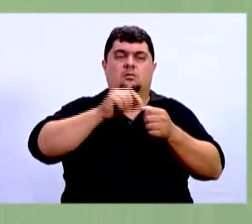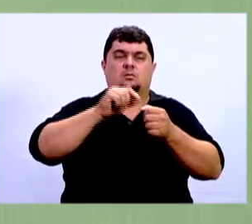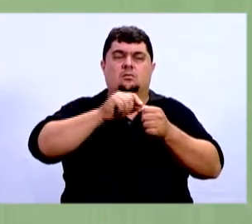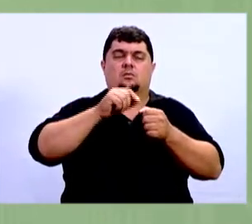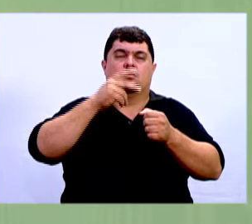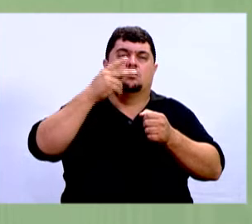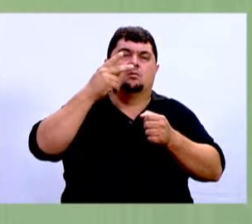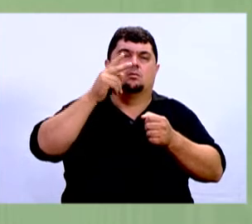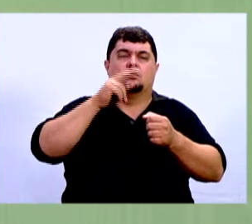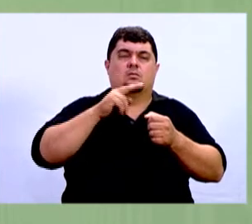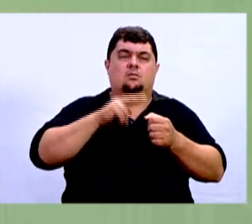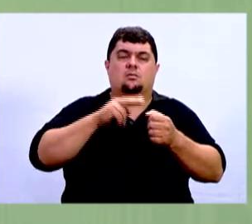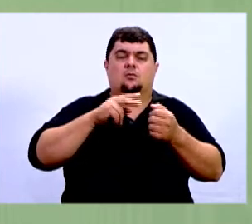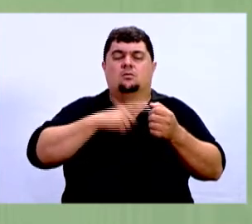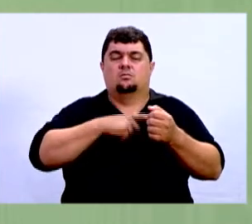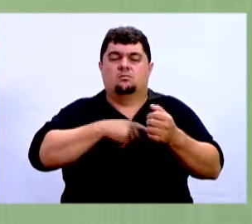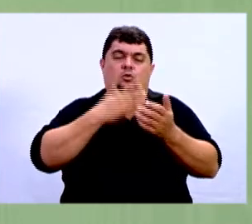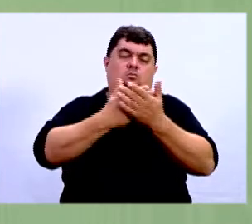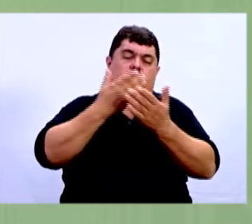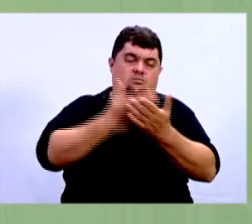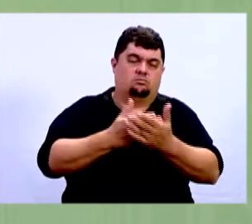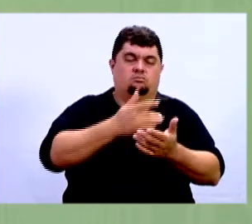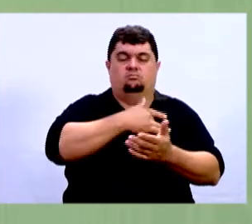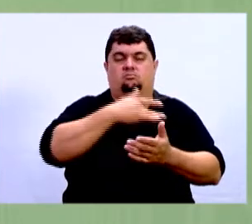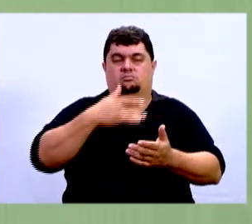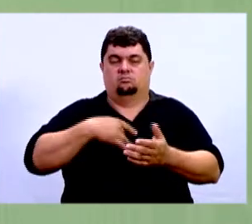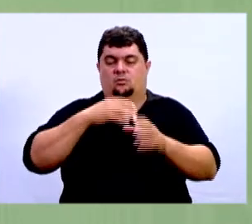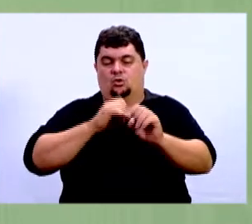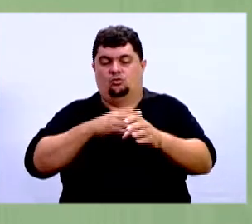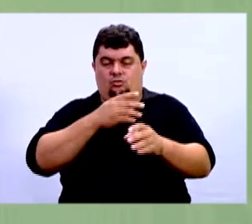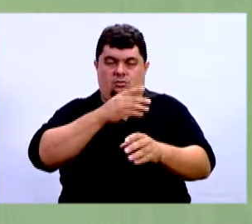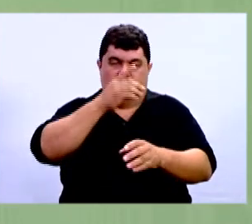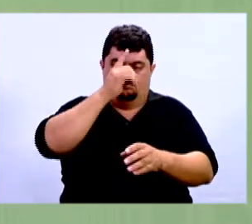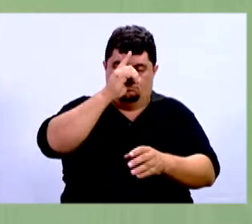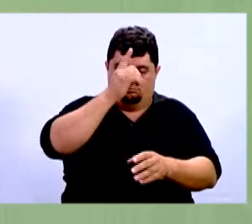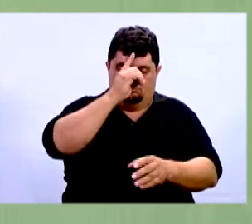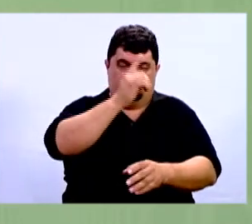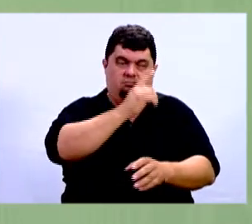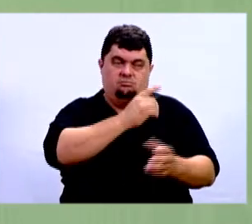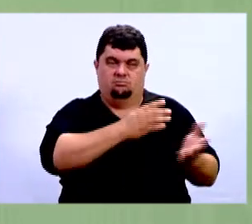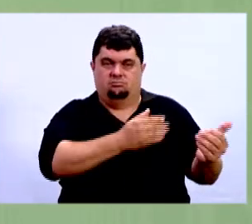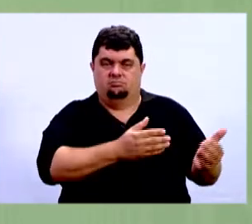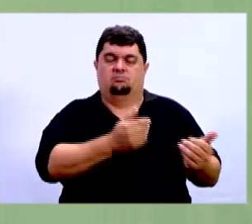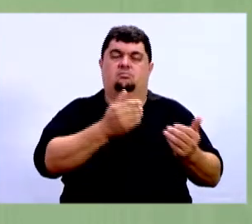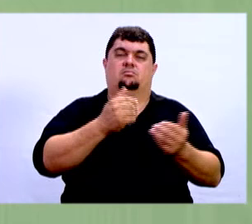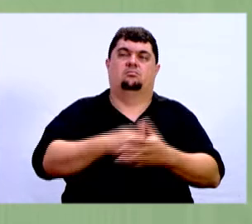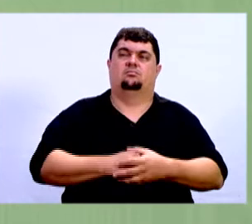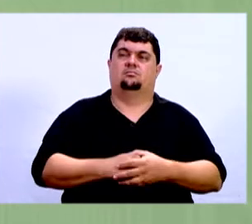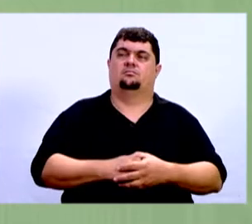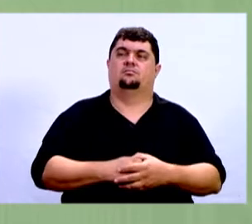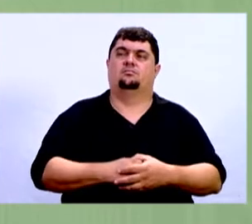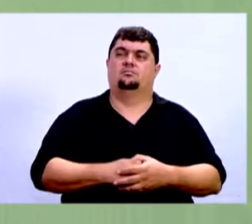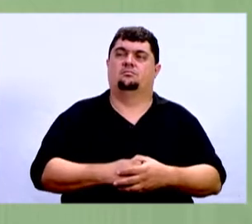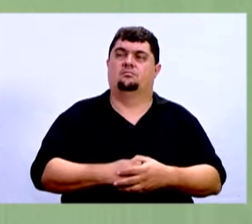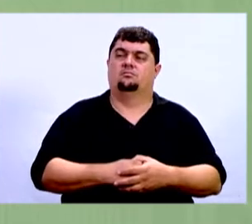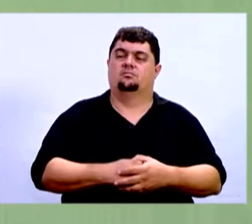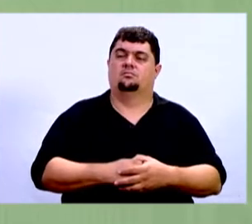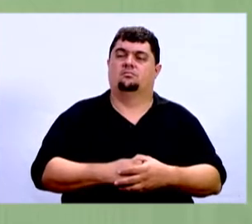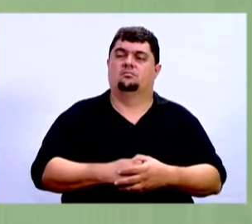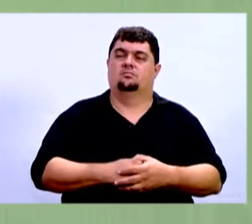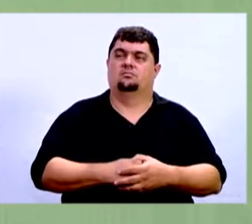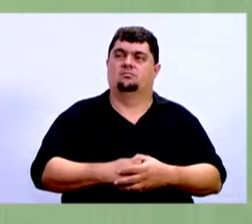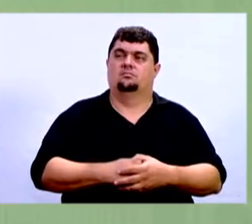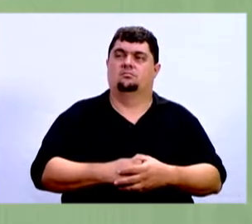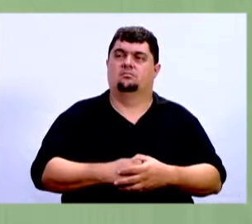saúde, ou sei lá, na revista de educação de jovens e adultos. Aí você vai colocar aqui, revista de educação de jovens e adultos.